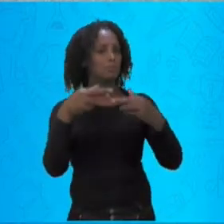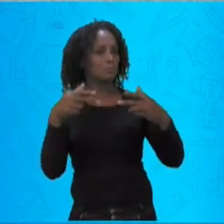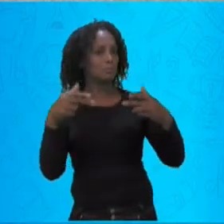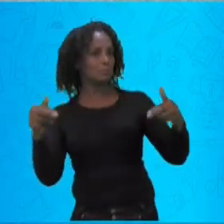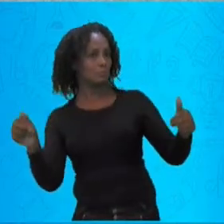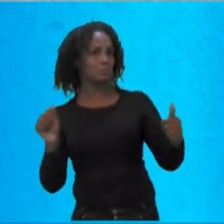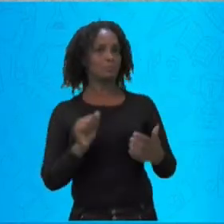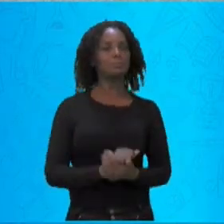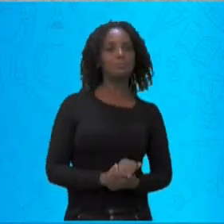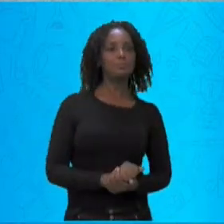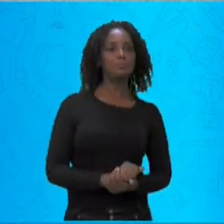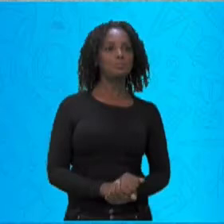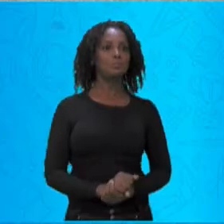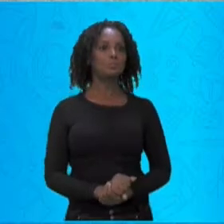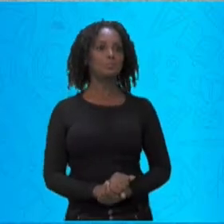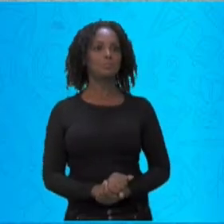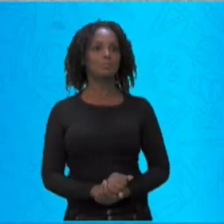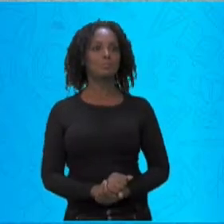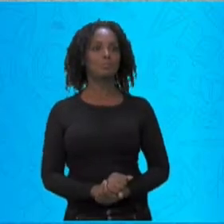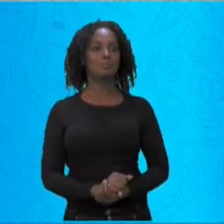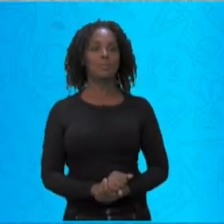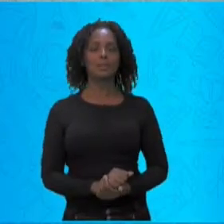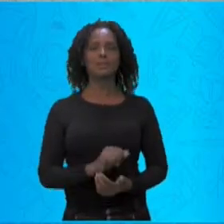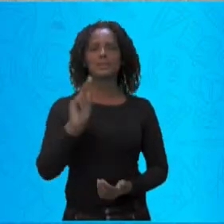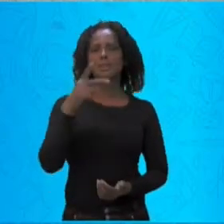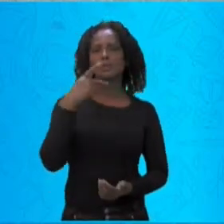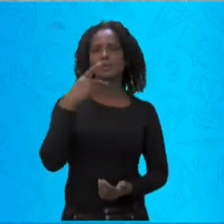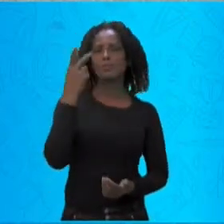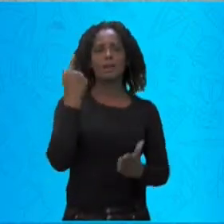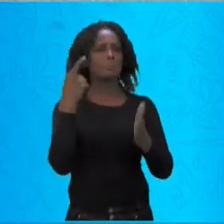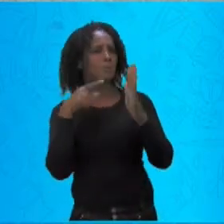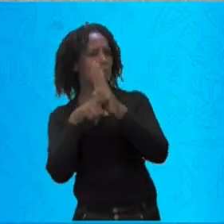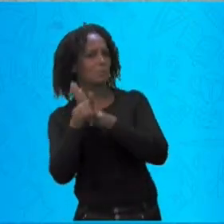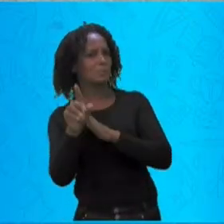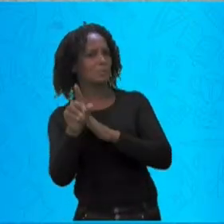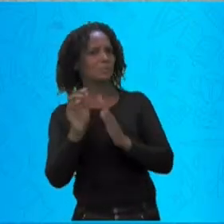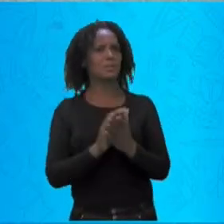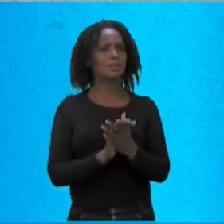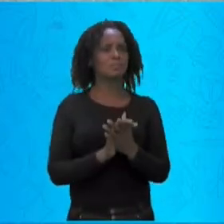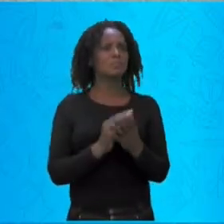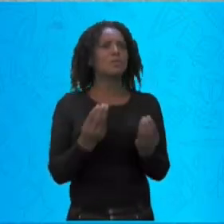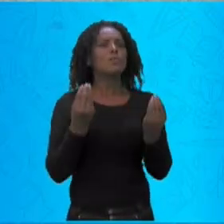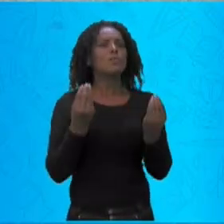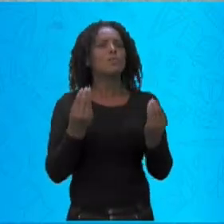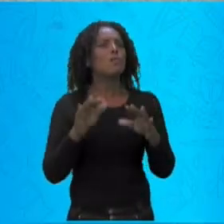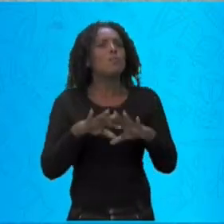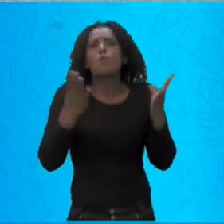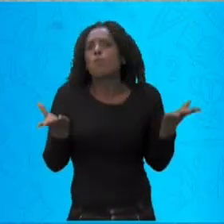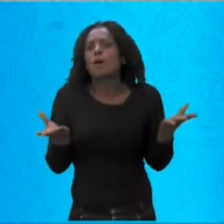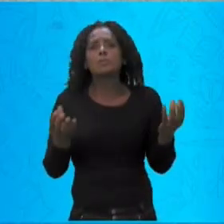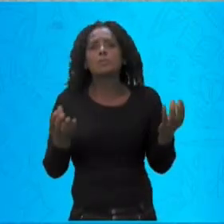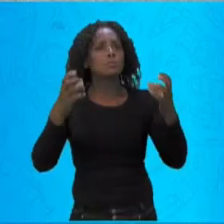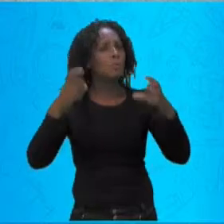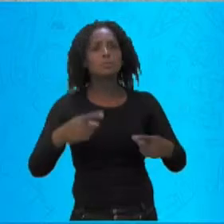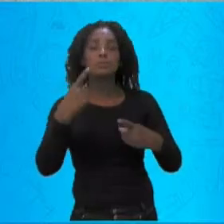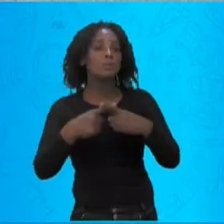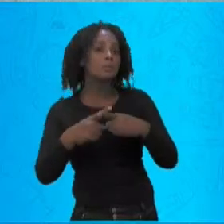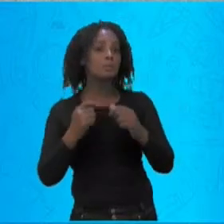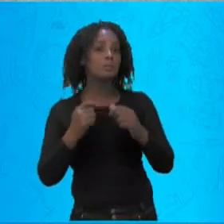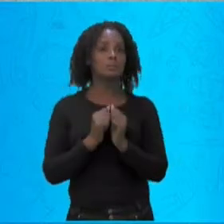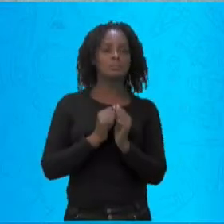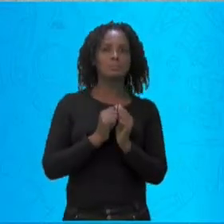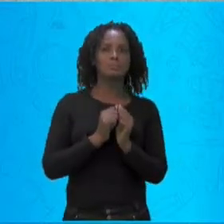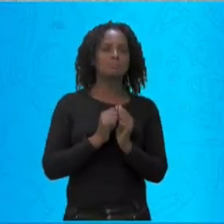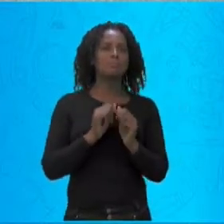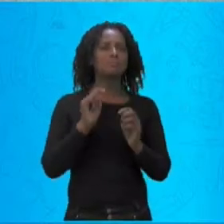de pontuação. Se eu quero fazer perguntas, como, quando, onde e porquê,